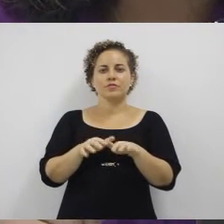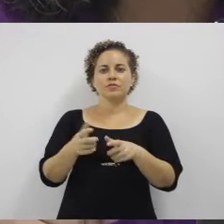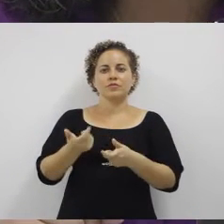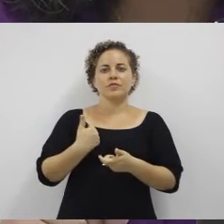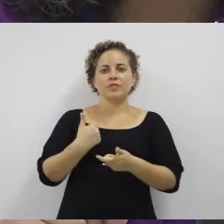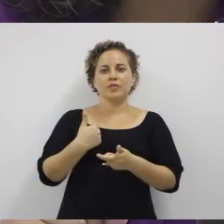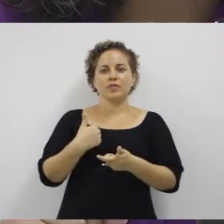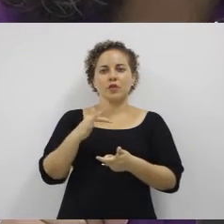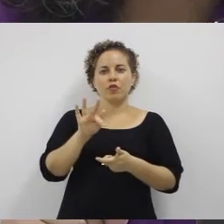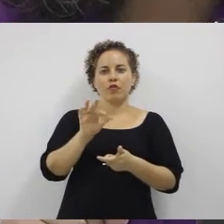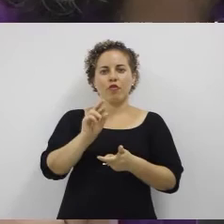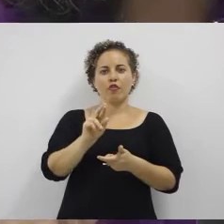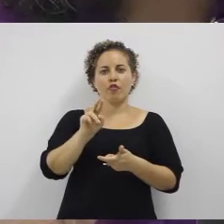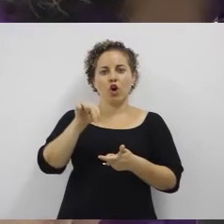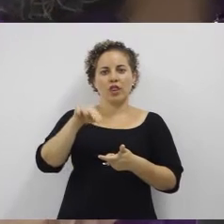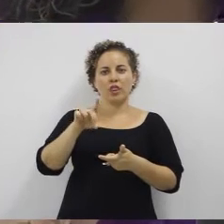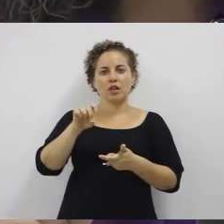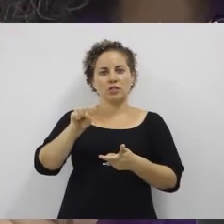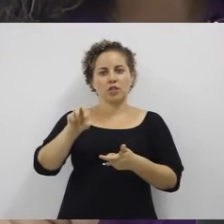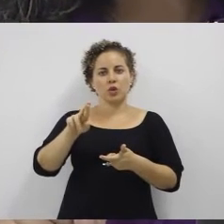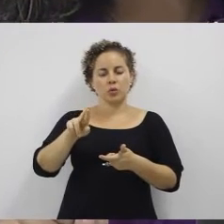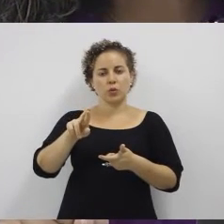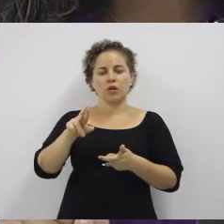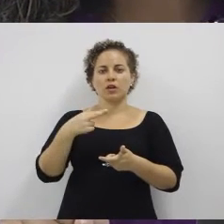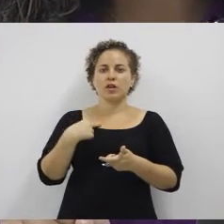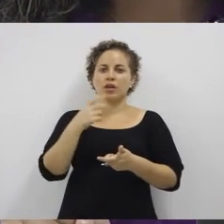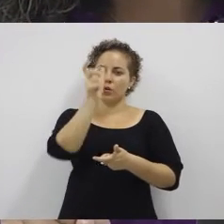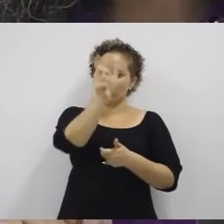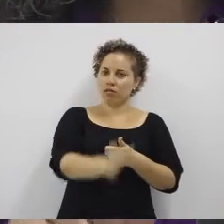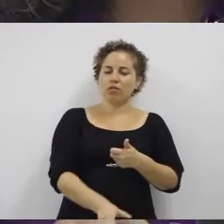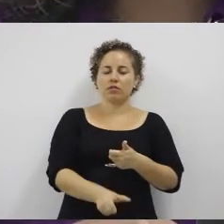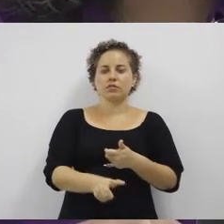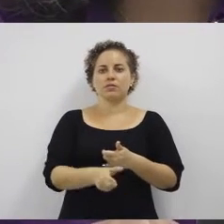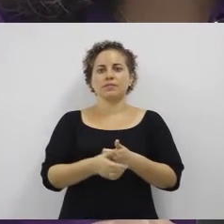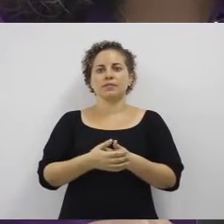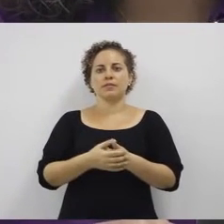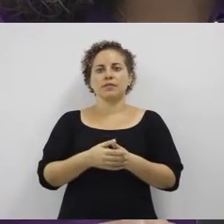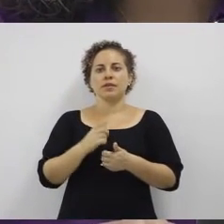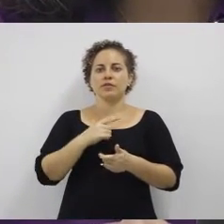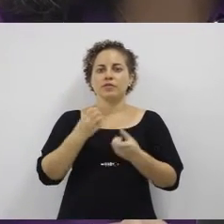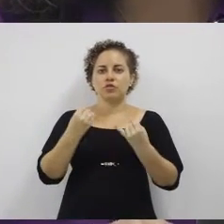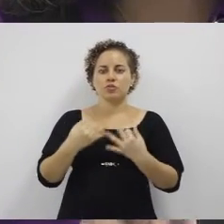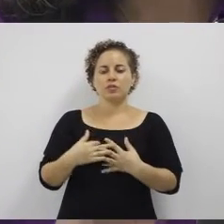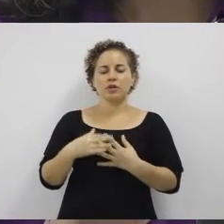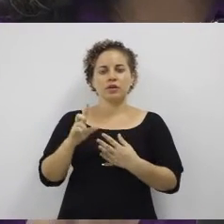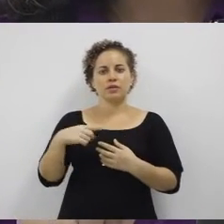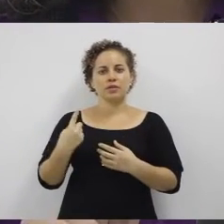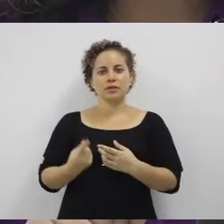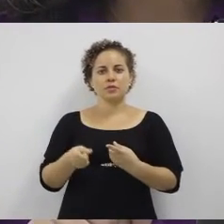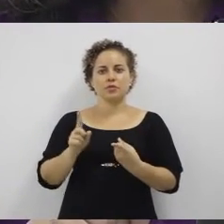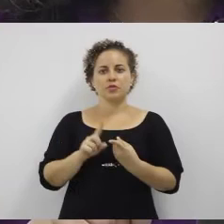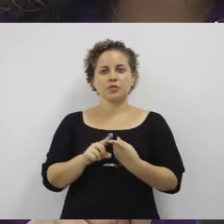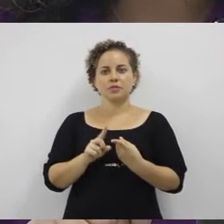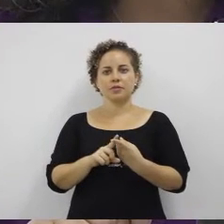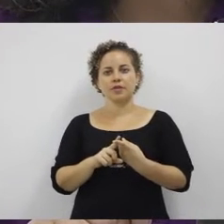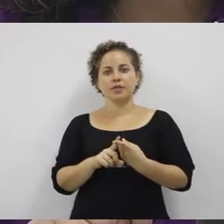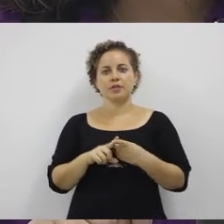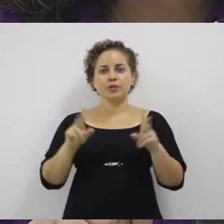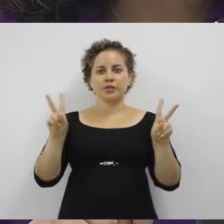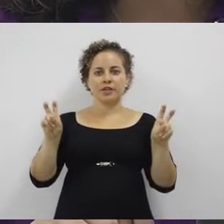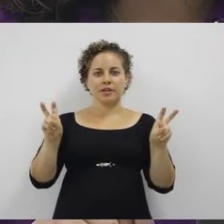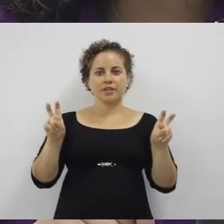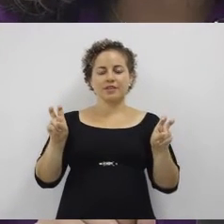Este é apenas um exemplo. E quanto à questão ambiental, sobre a qual falaremos mais um pouco, abordando o